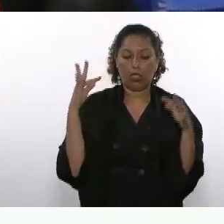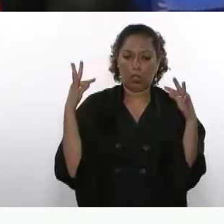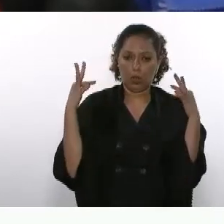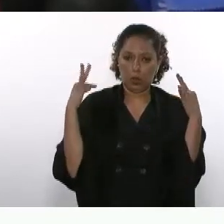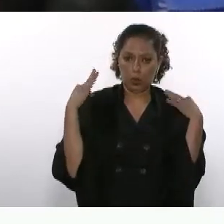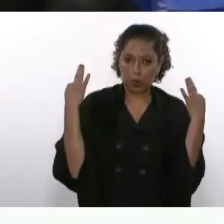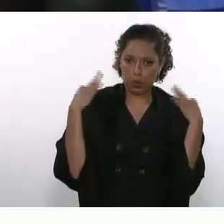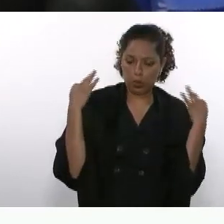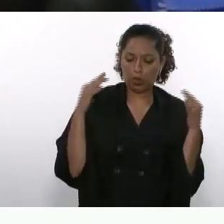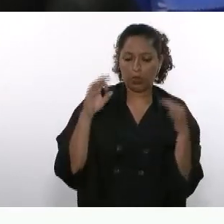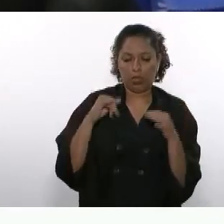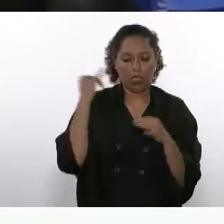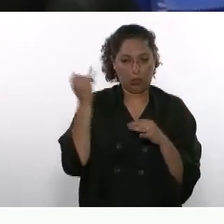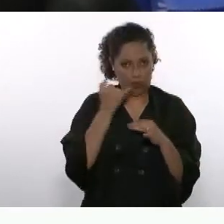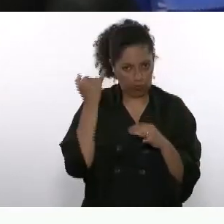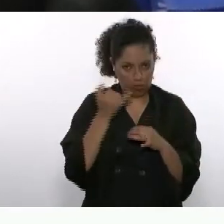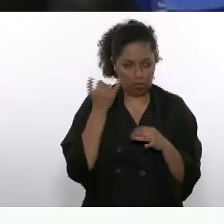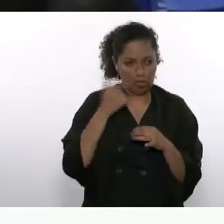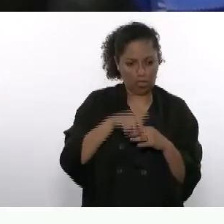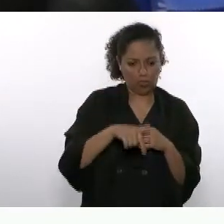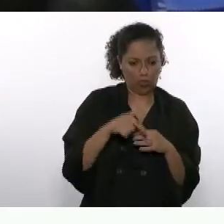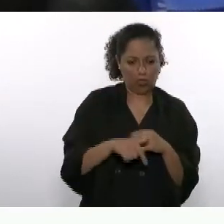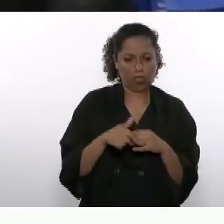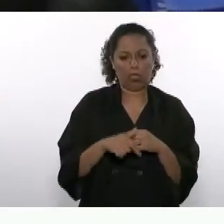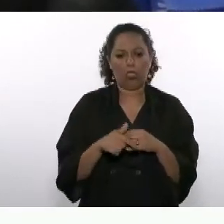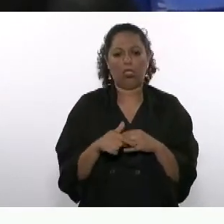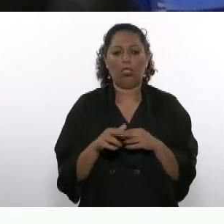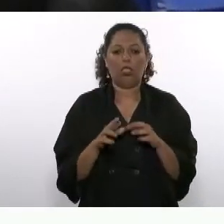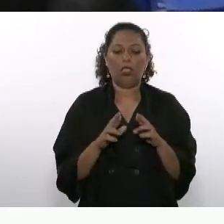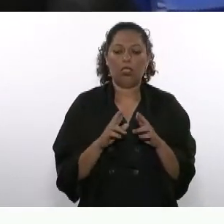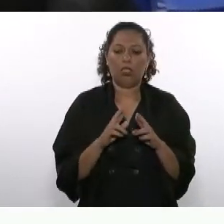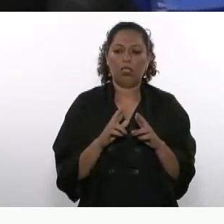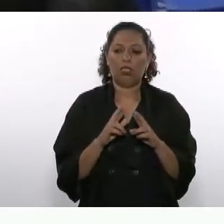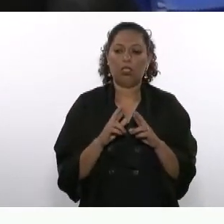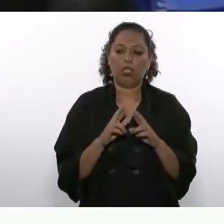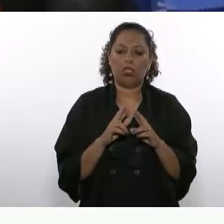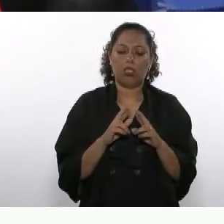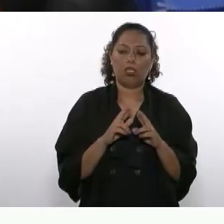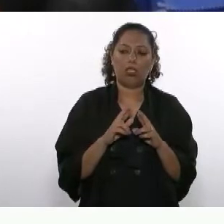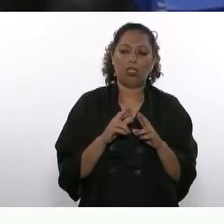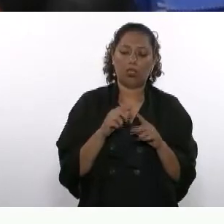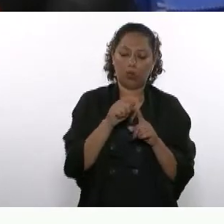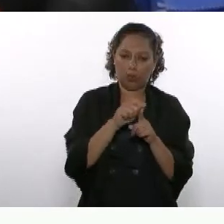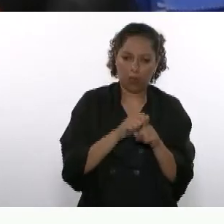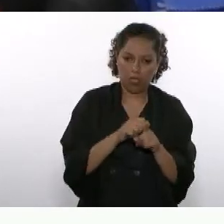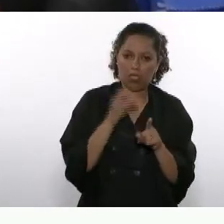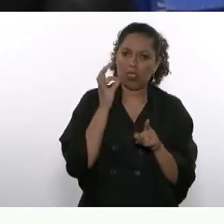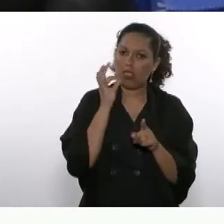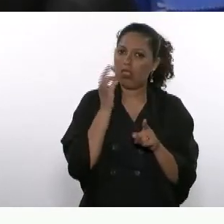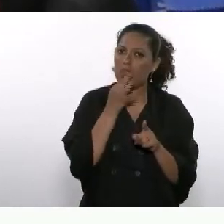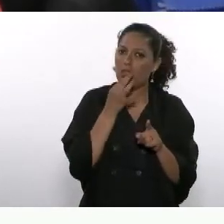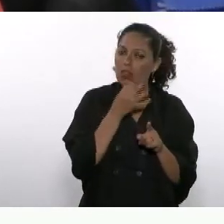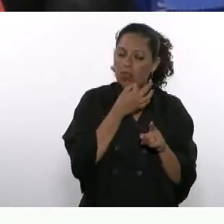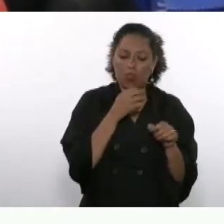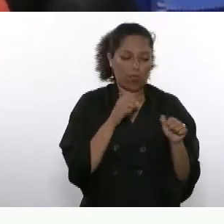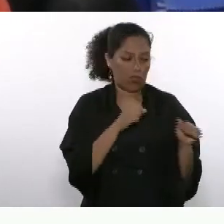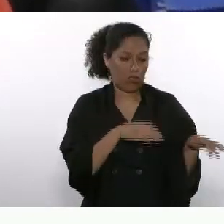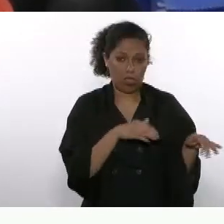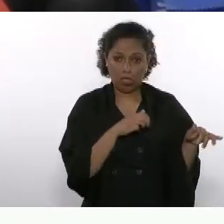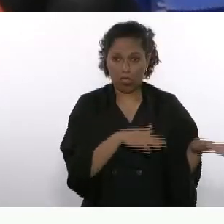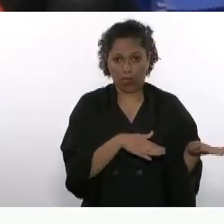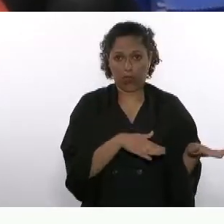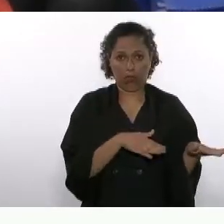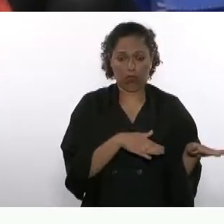de denotada utilidade pública. Diferente de publicidade de ações de governo. No mês de setembro. Então, nós,